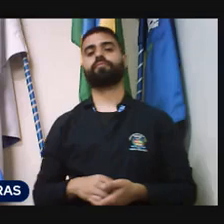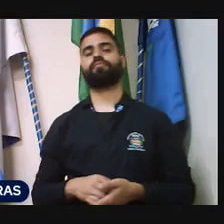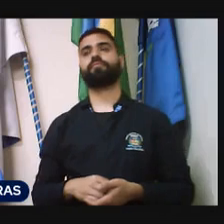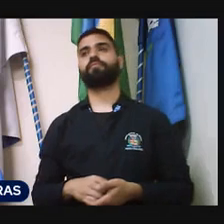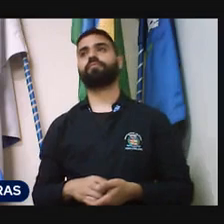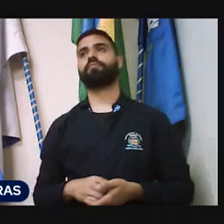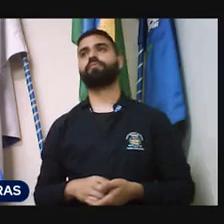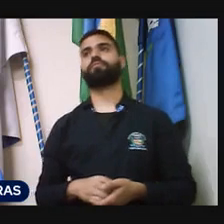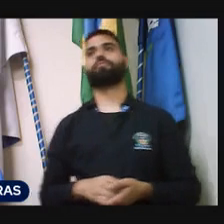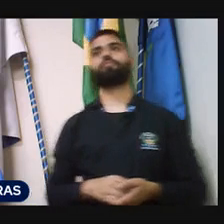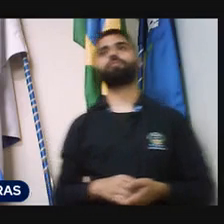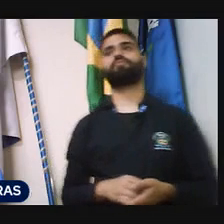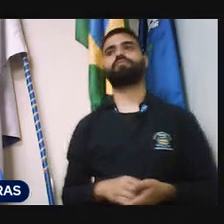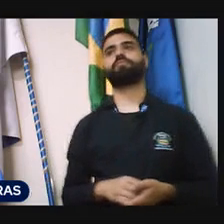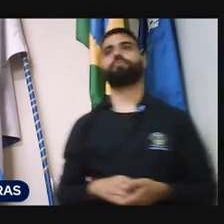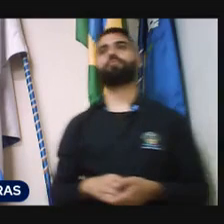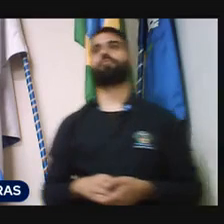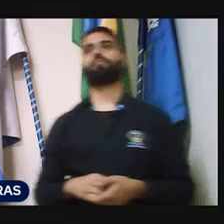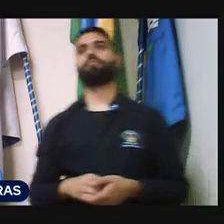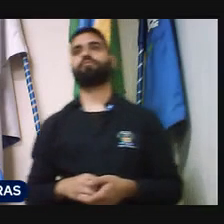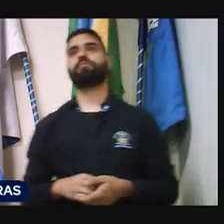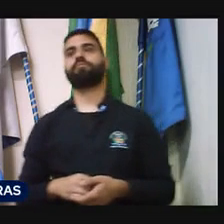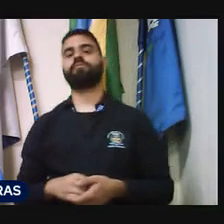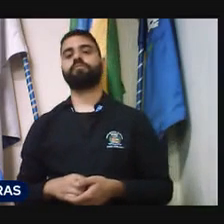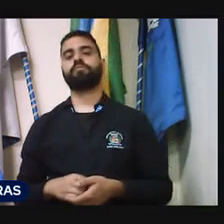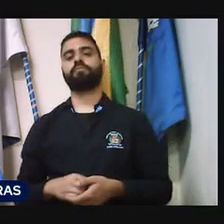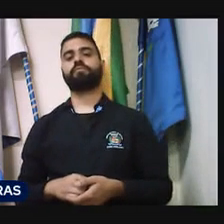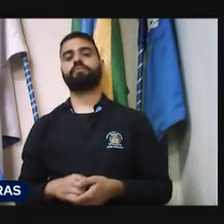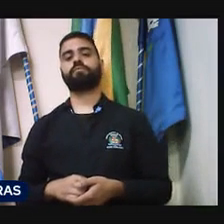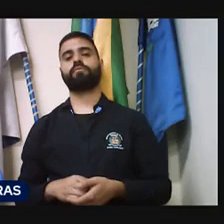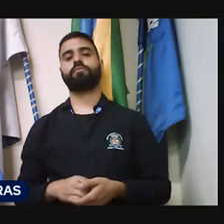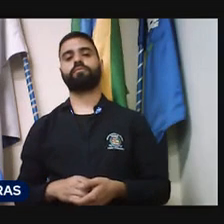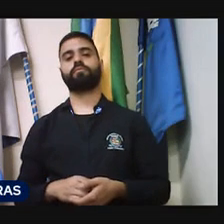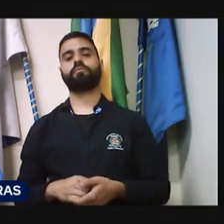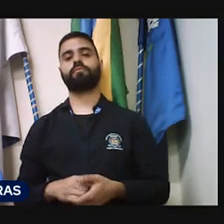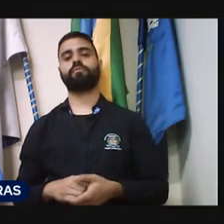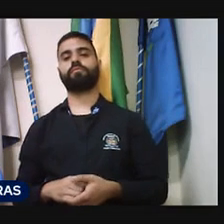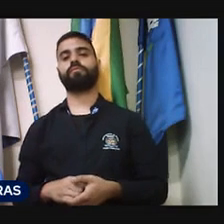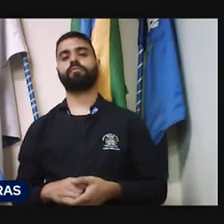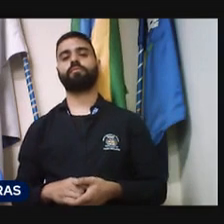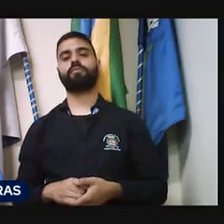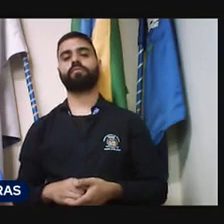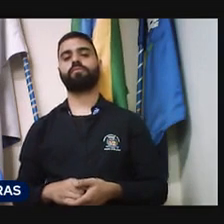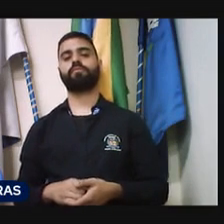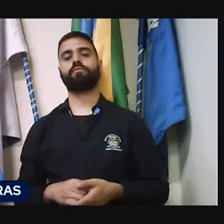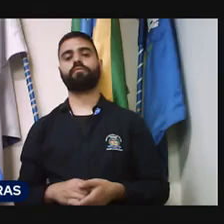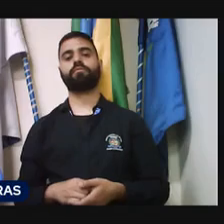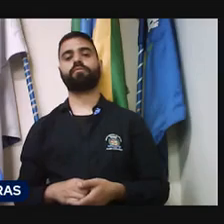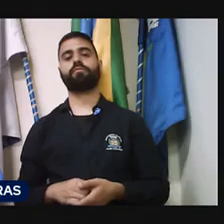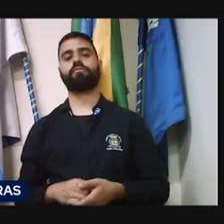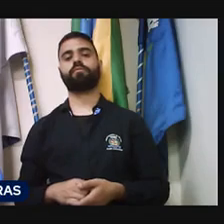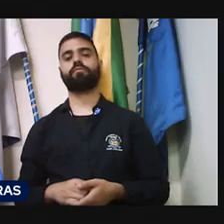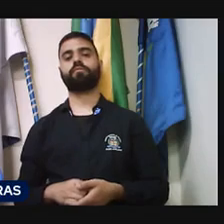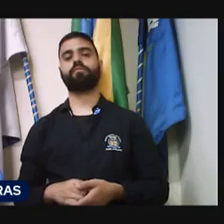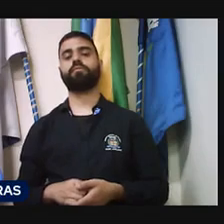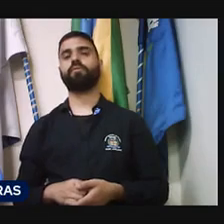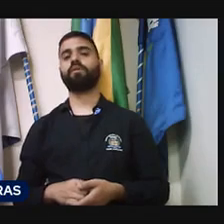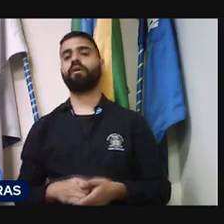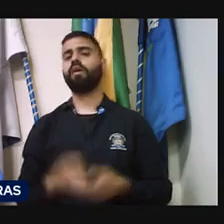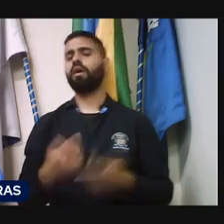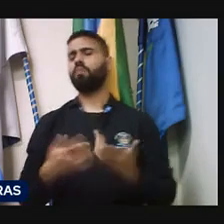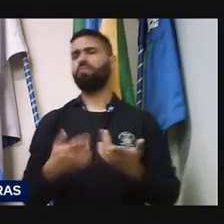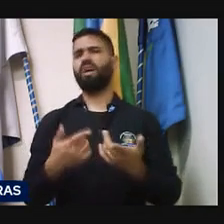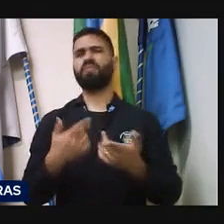isso o porquê e numa casa pobre e no município